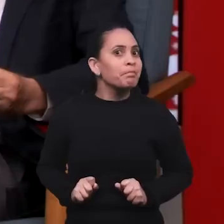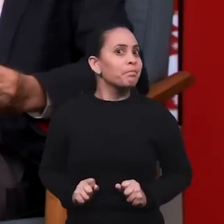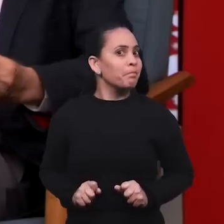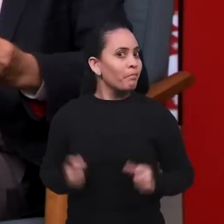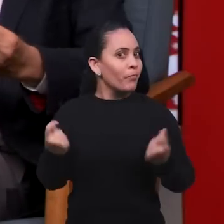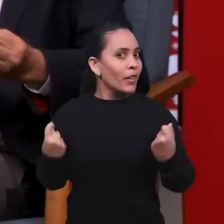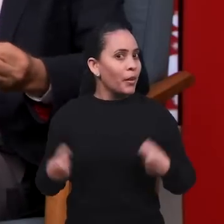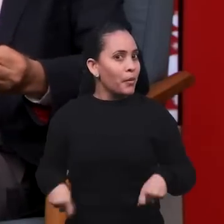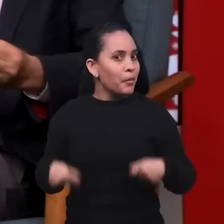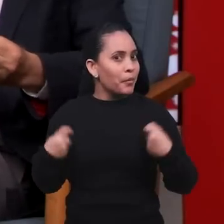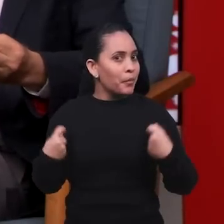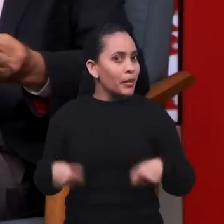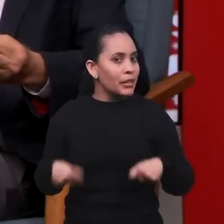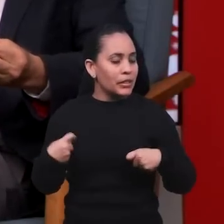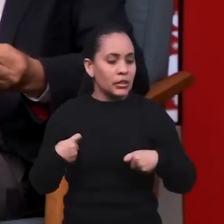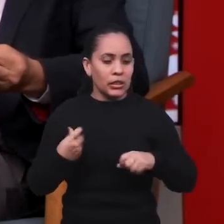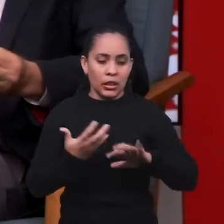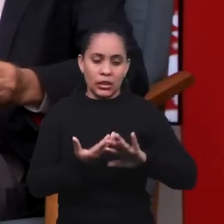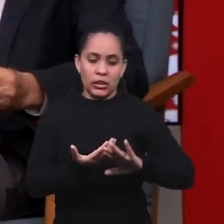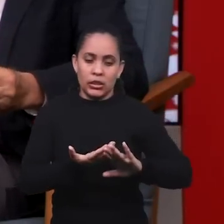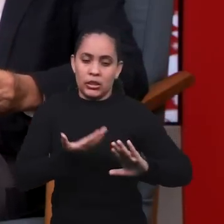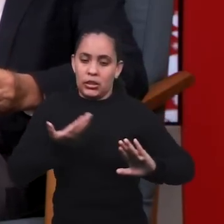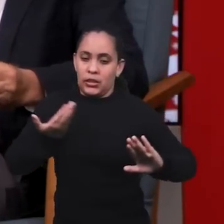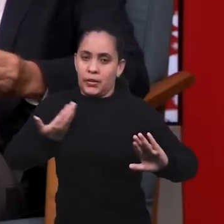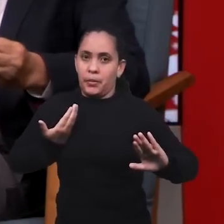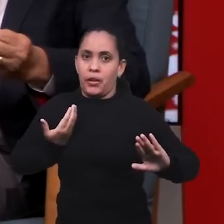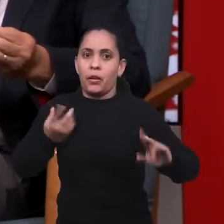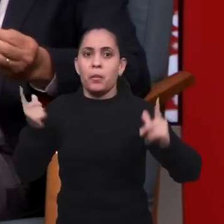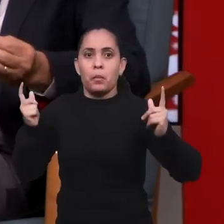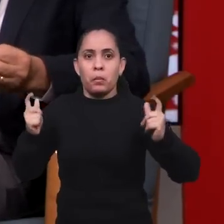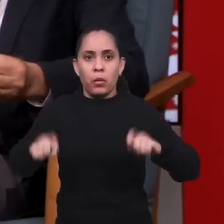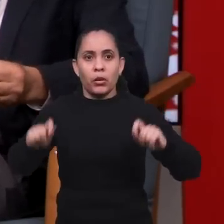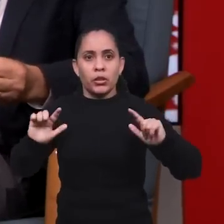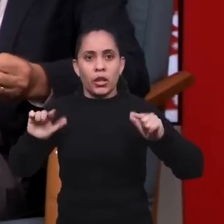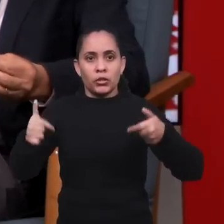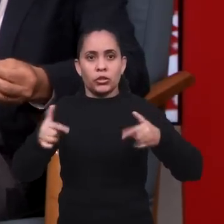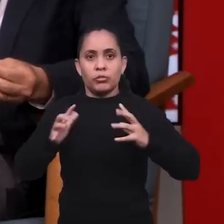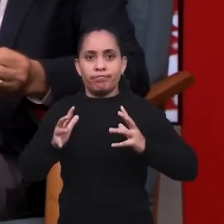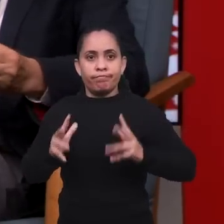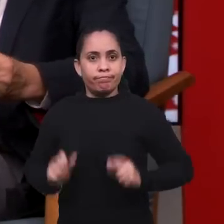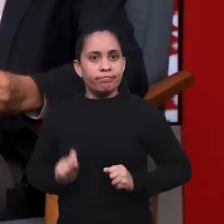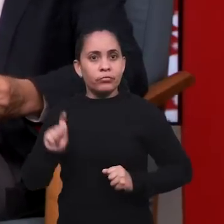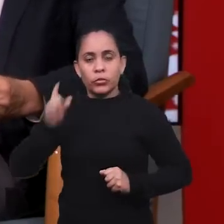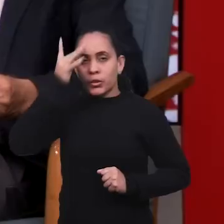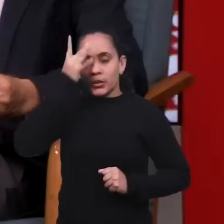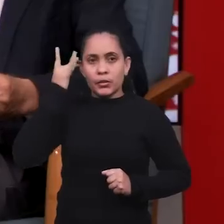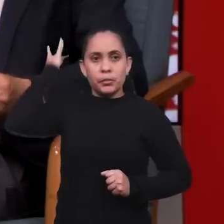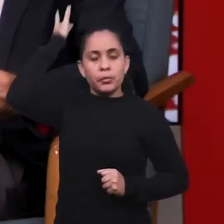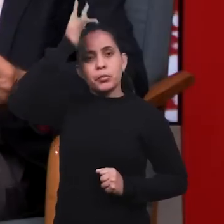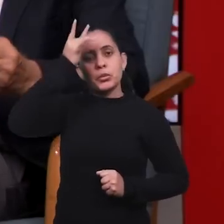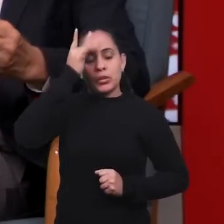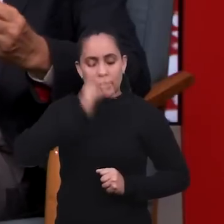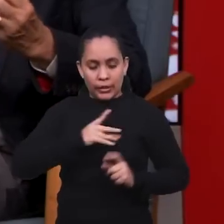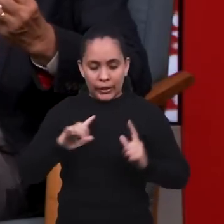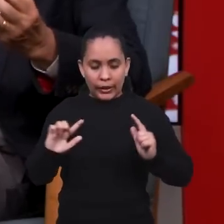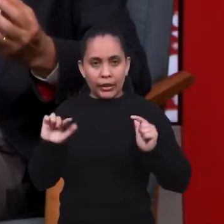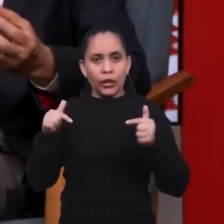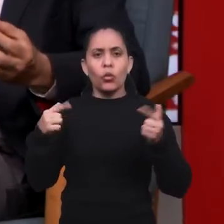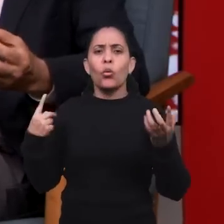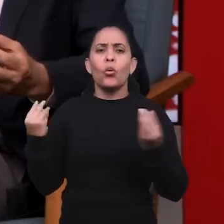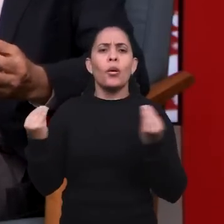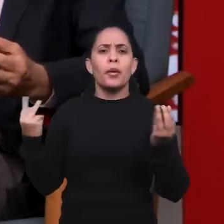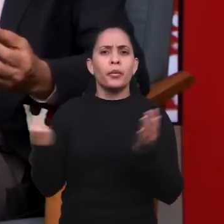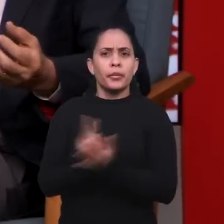santificação? Santificação significa separação. Quem é que santifica? É o Espírito Santo. E como é que